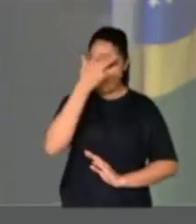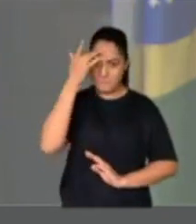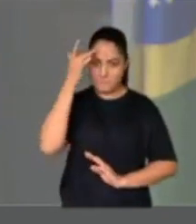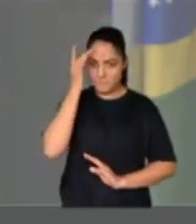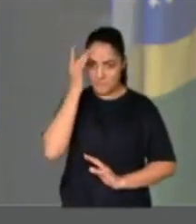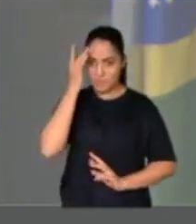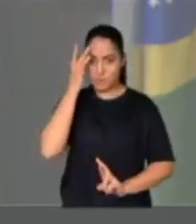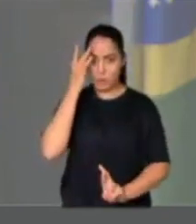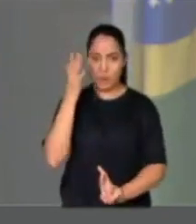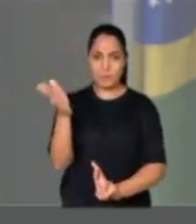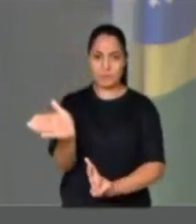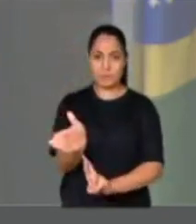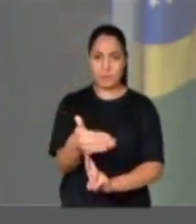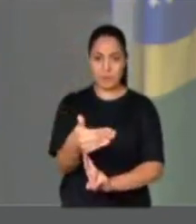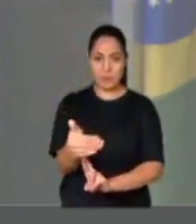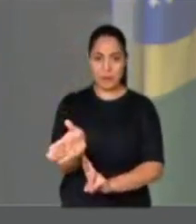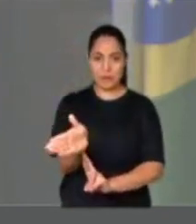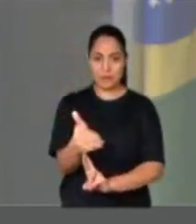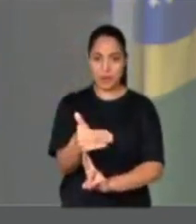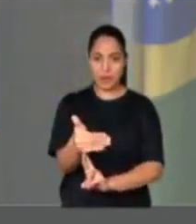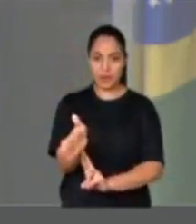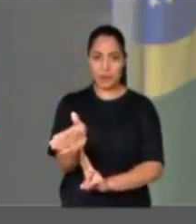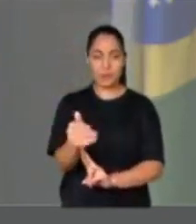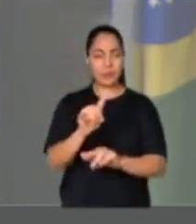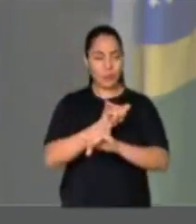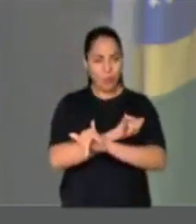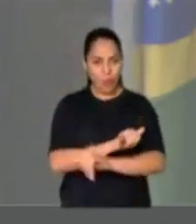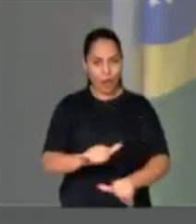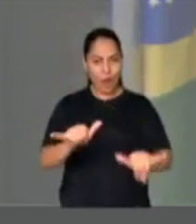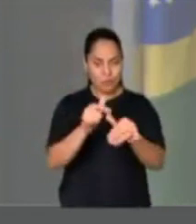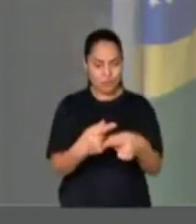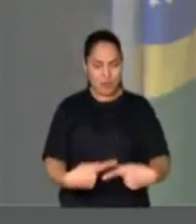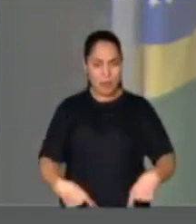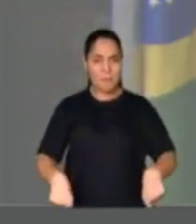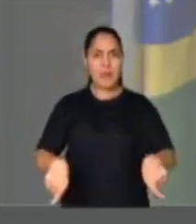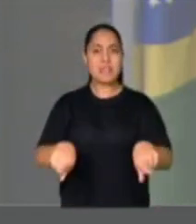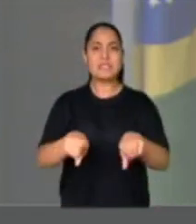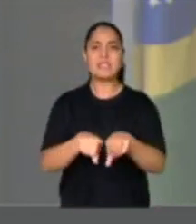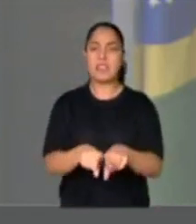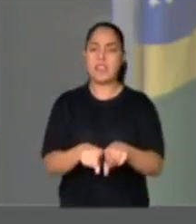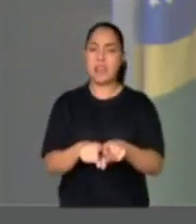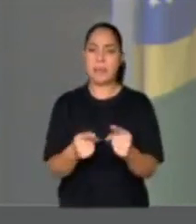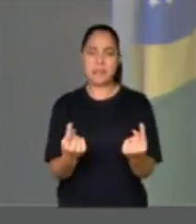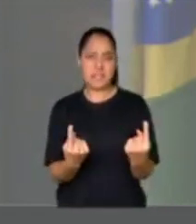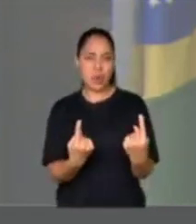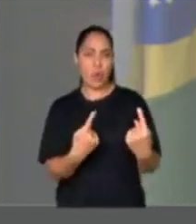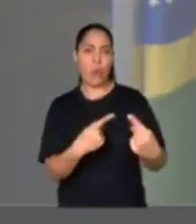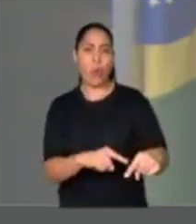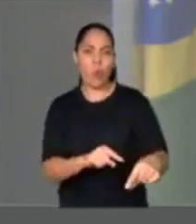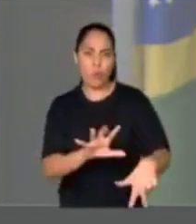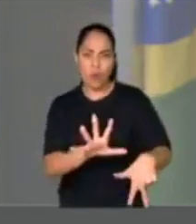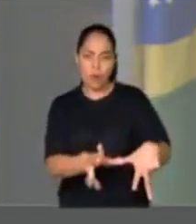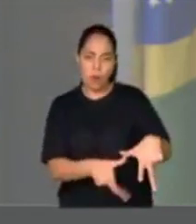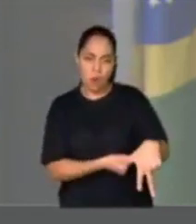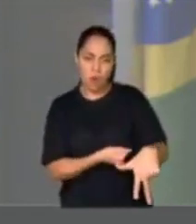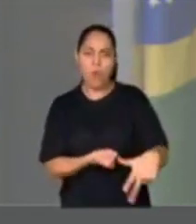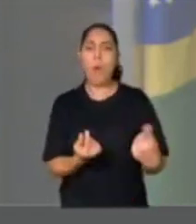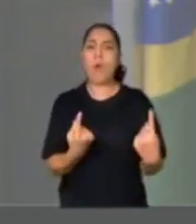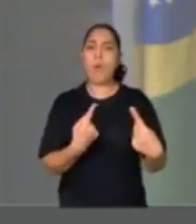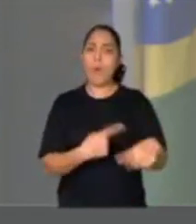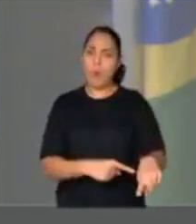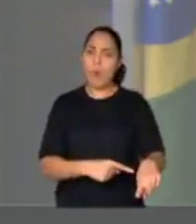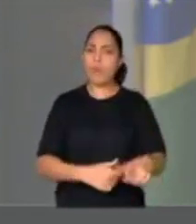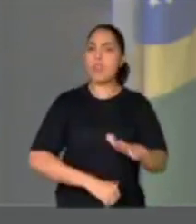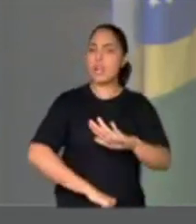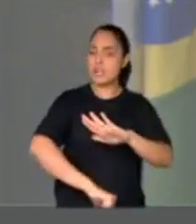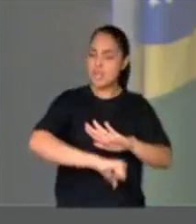disposição de continuar essas parcerias e de expandir essas parcerias para o combate à corrupção, para o combate ao crime. Acho que nós temos,